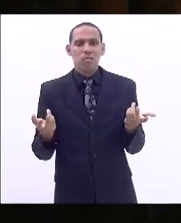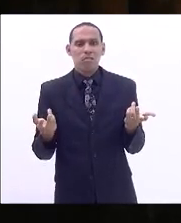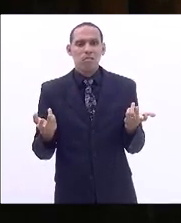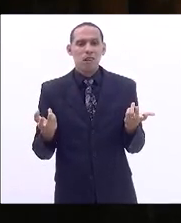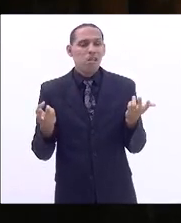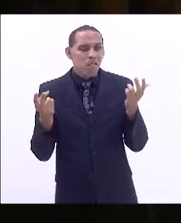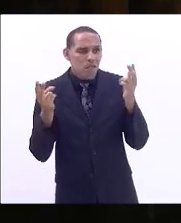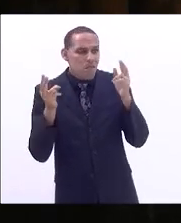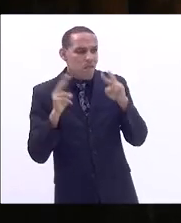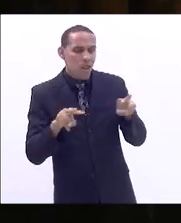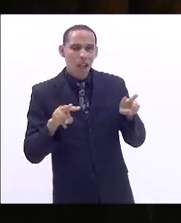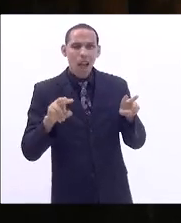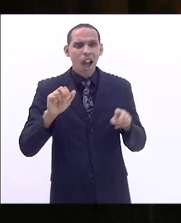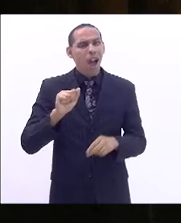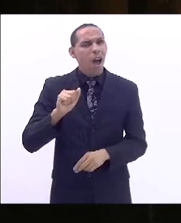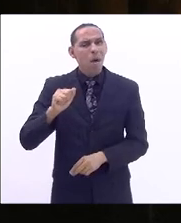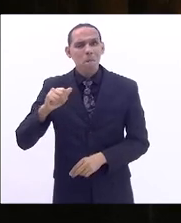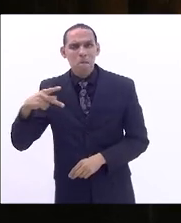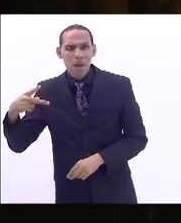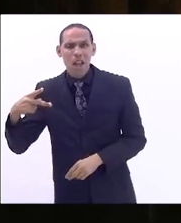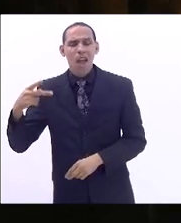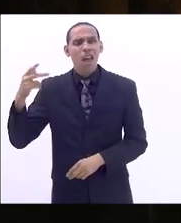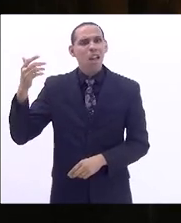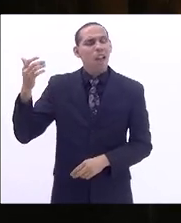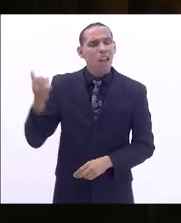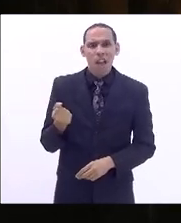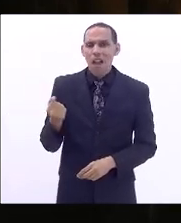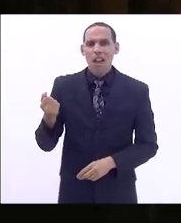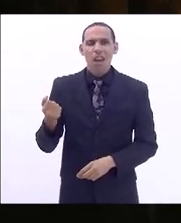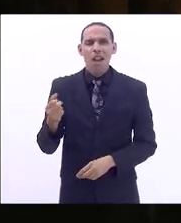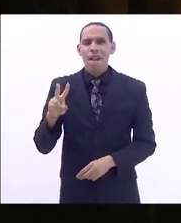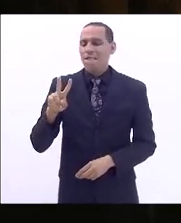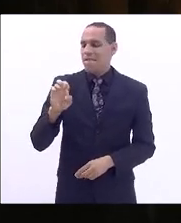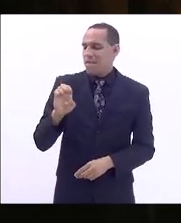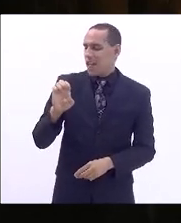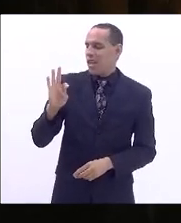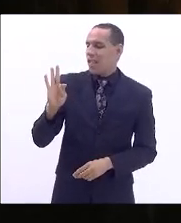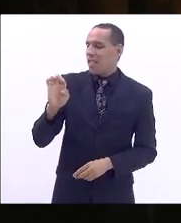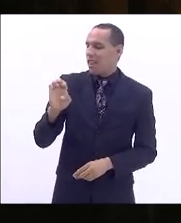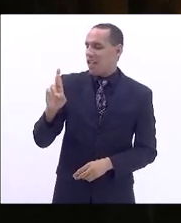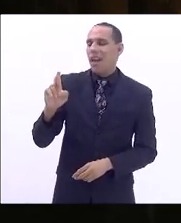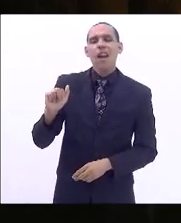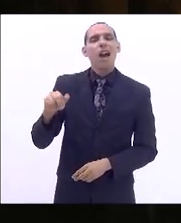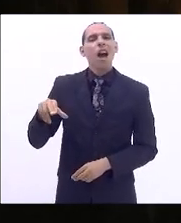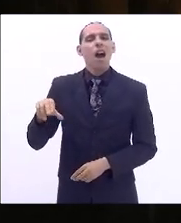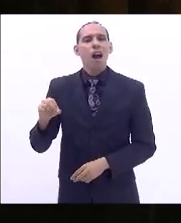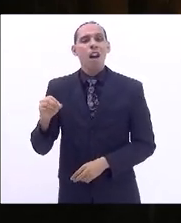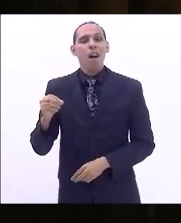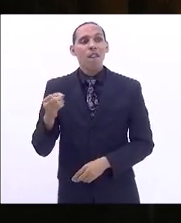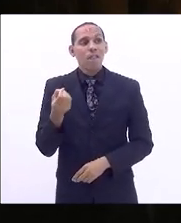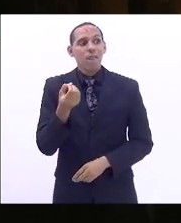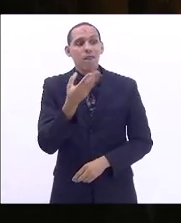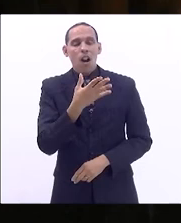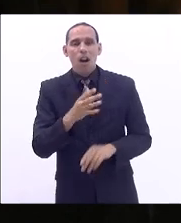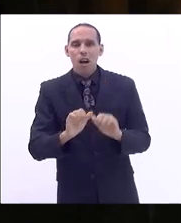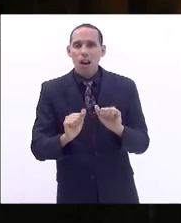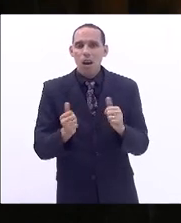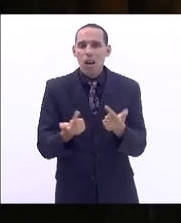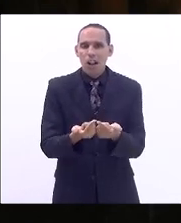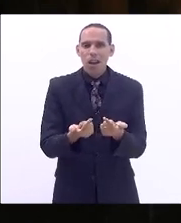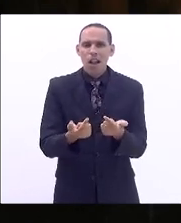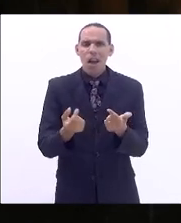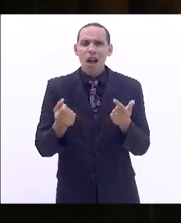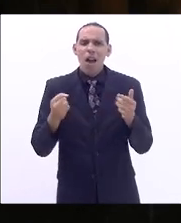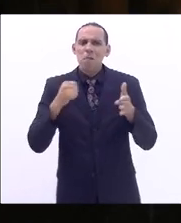quantidade de aposentados e pensionistas os meus queridos veteranos ali fora dessa Assembleia